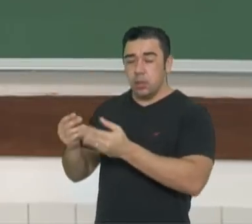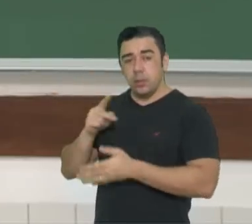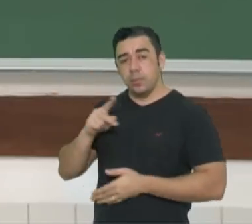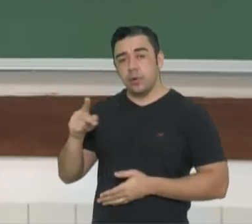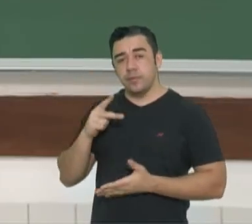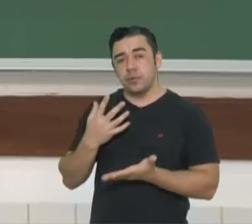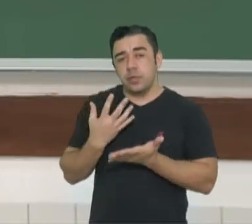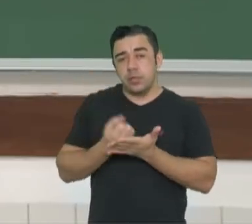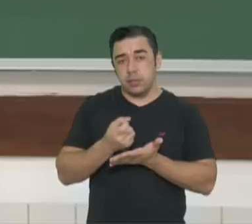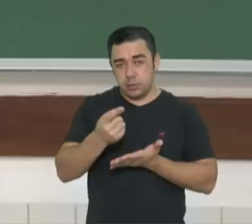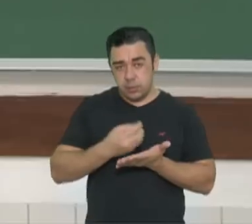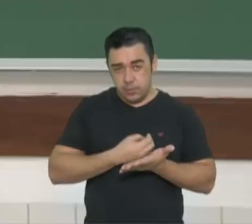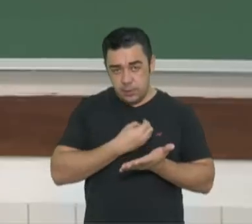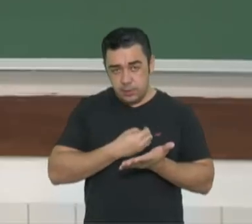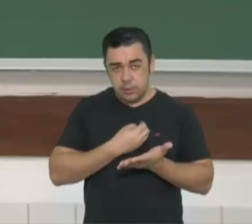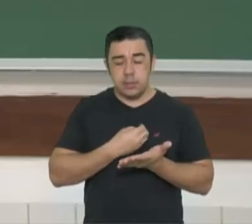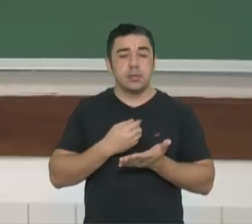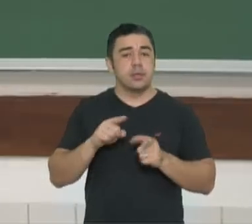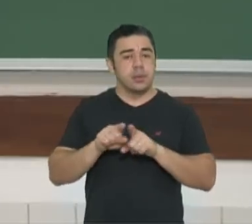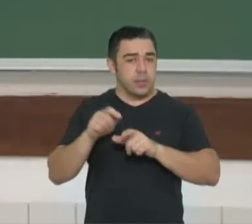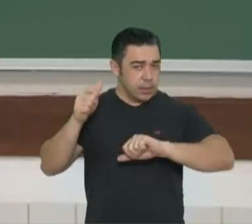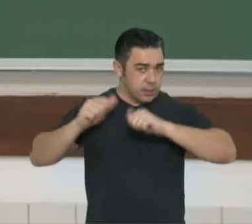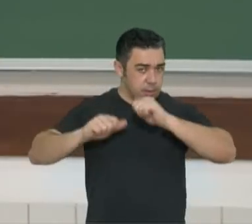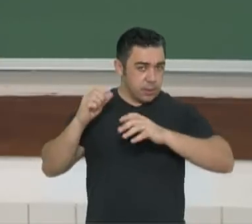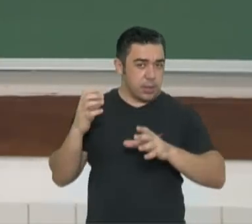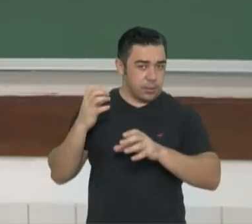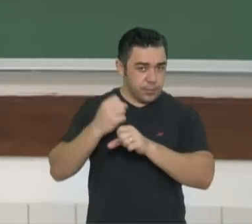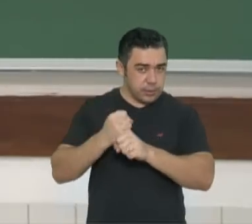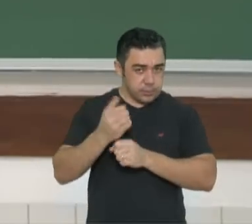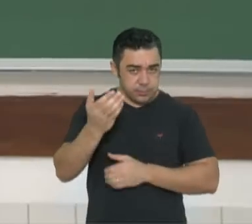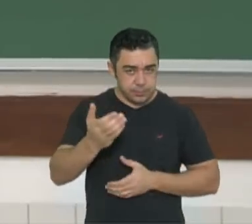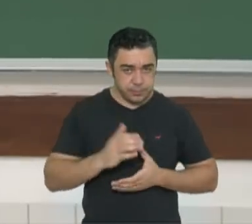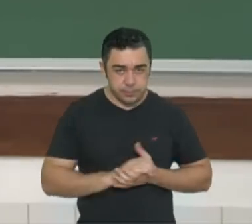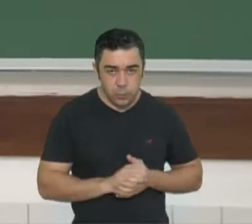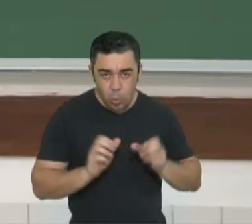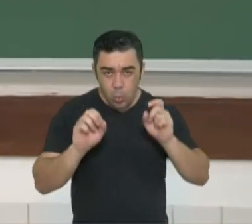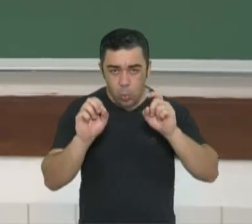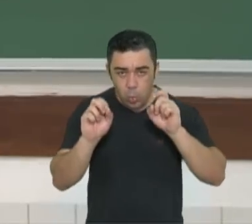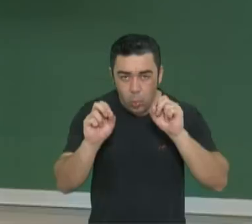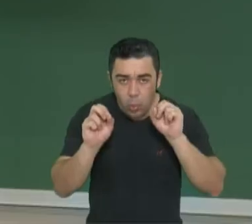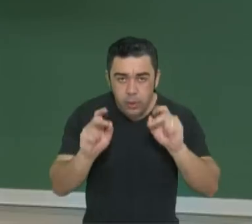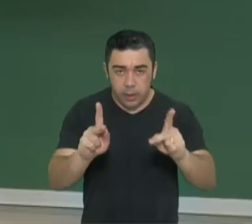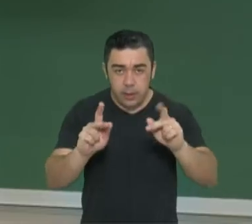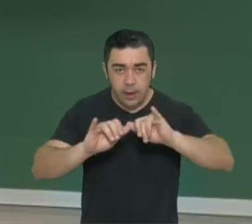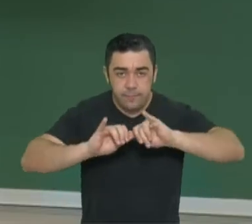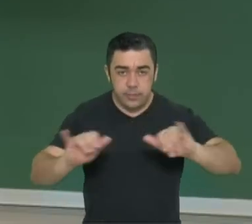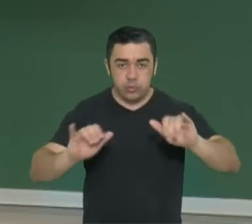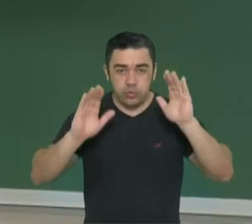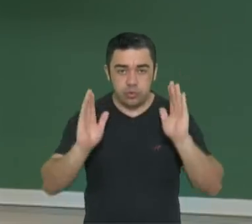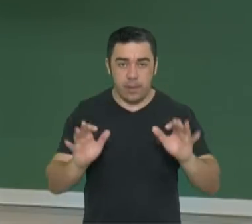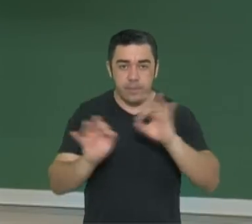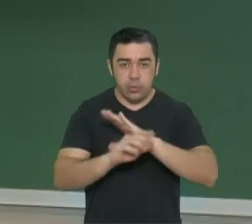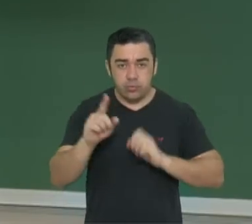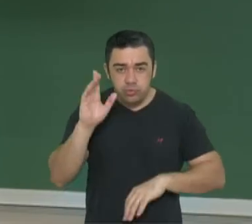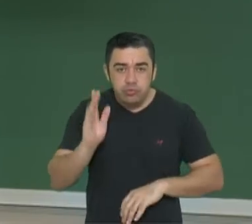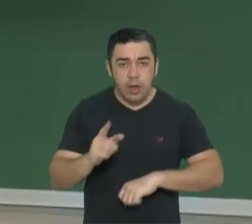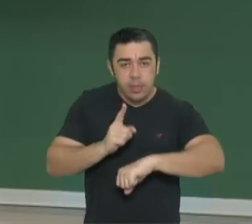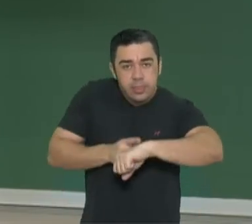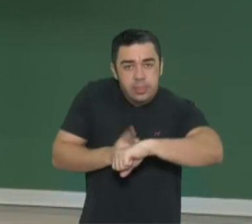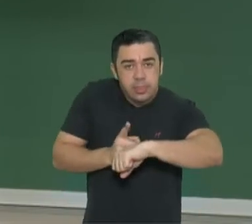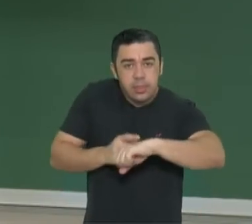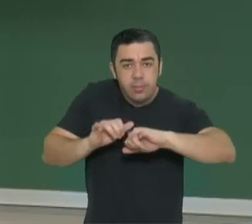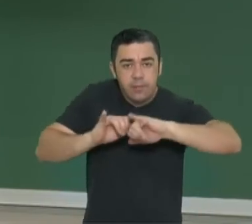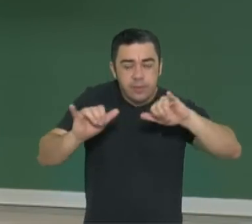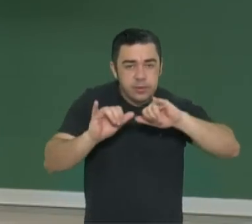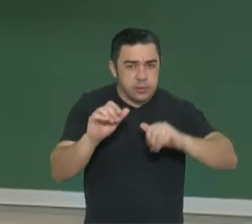e também garantir sua presença e a sua avaliação. Ok? Recados dados? Deu tempo já de avisar todo